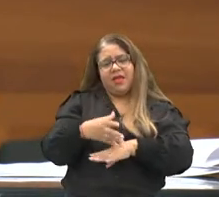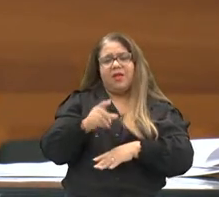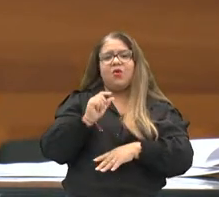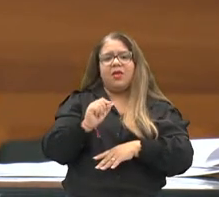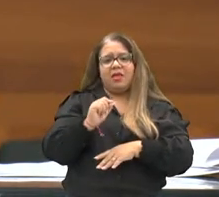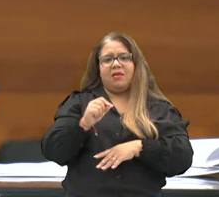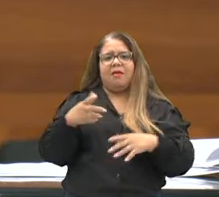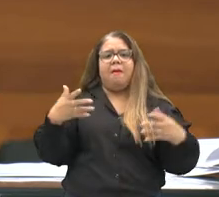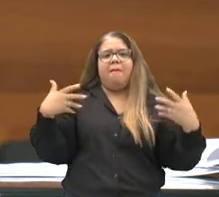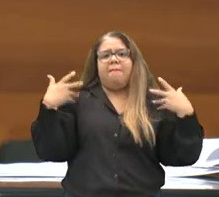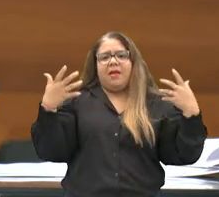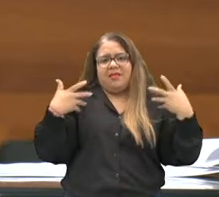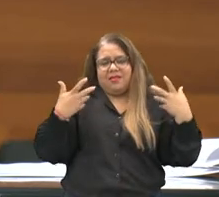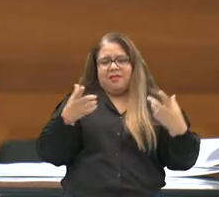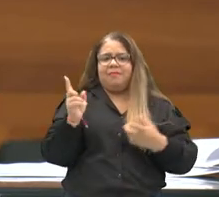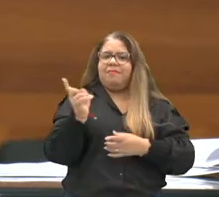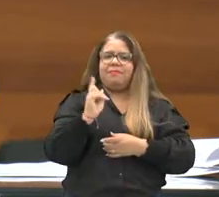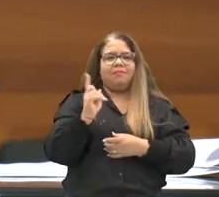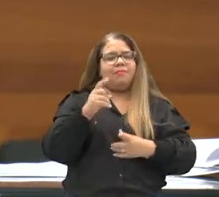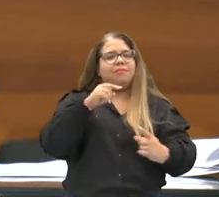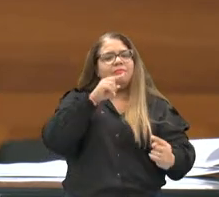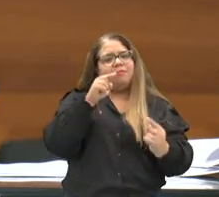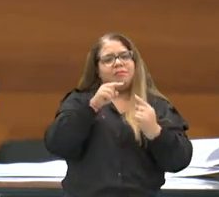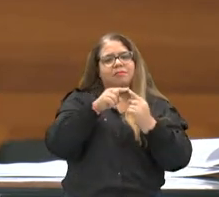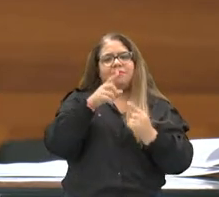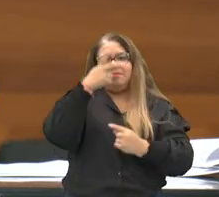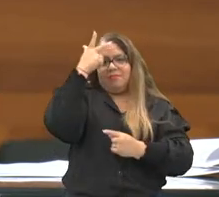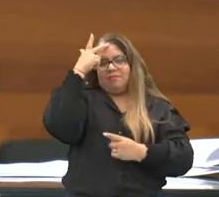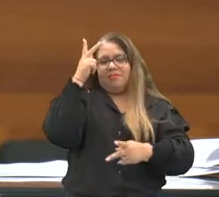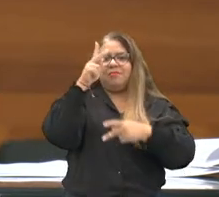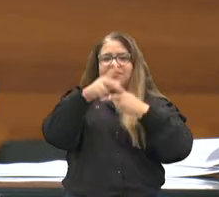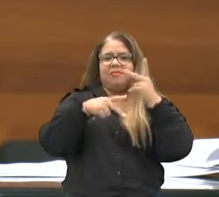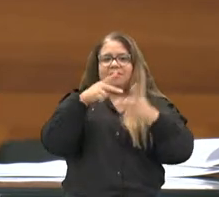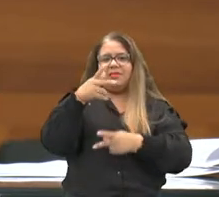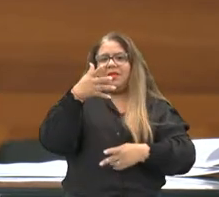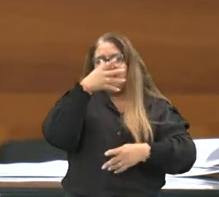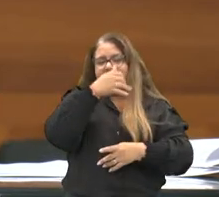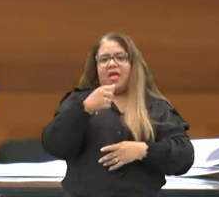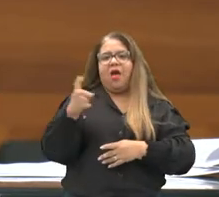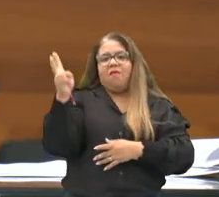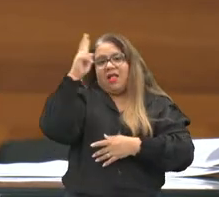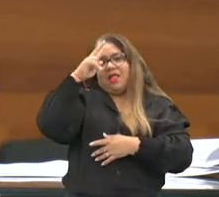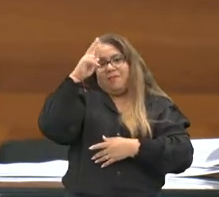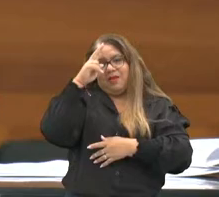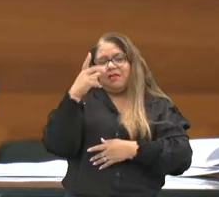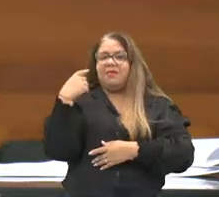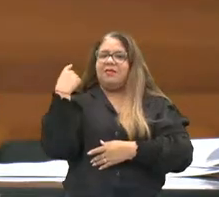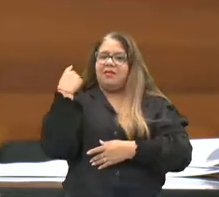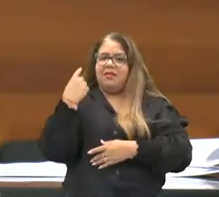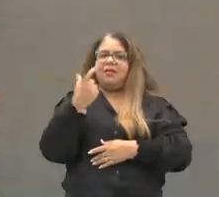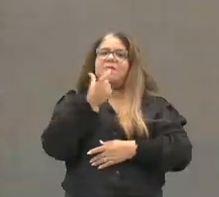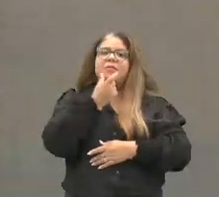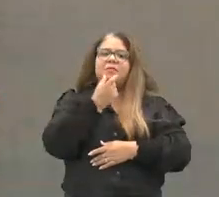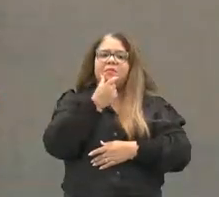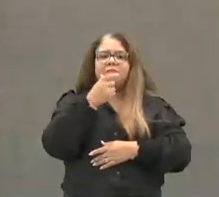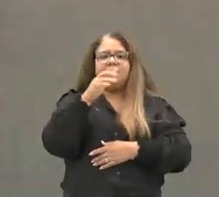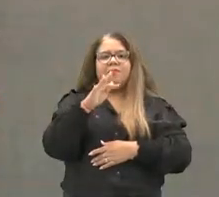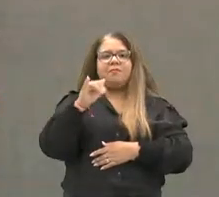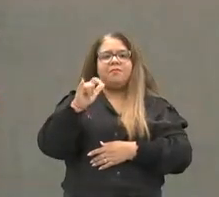mas sim a serviço do seu povo. Salve a memória luminosa de Filinto Miller.